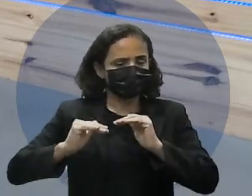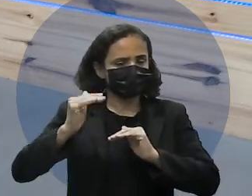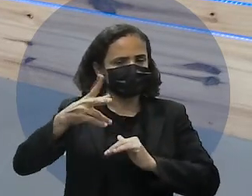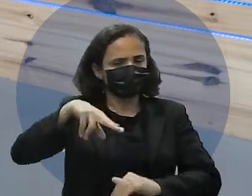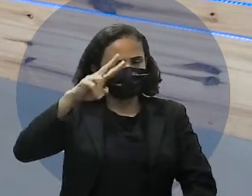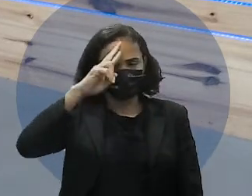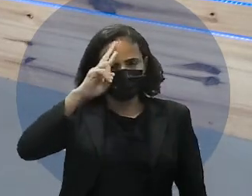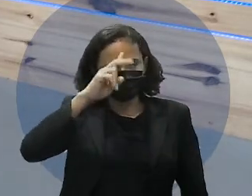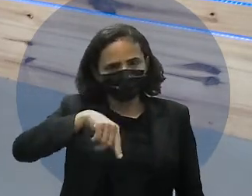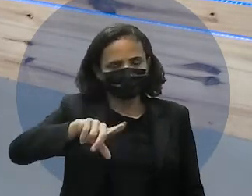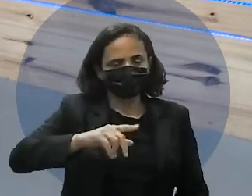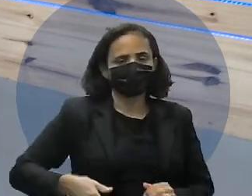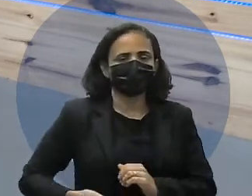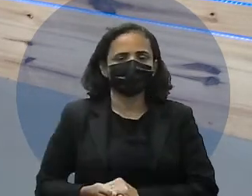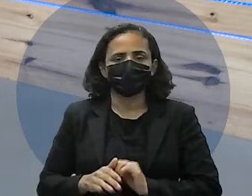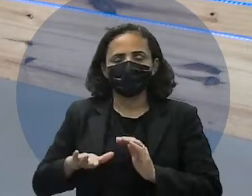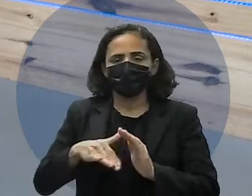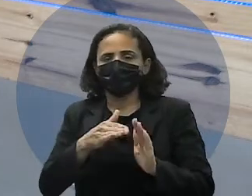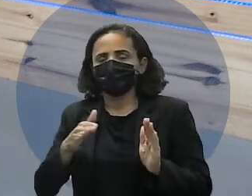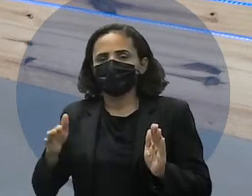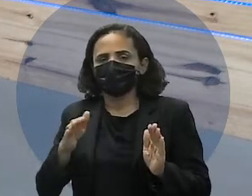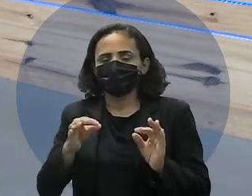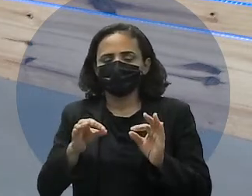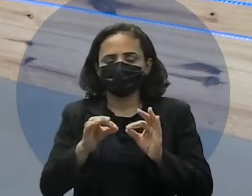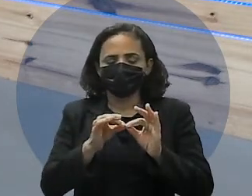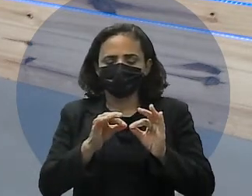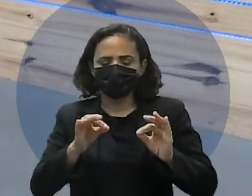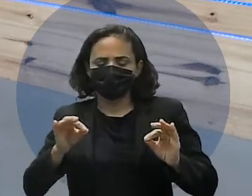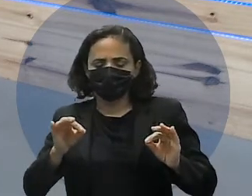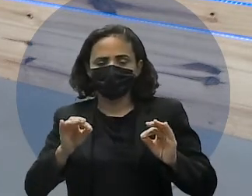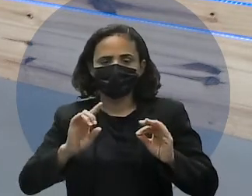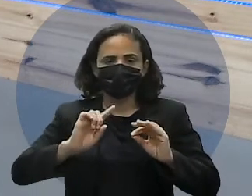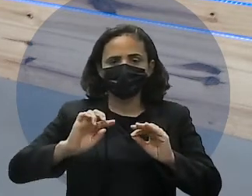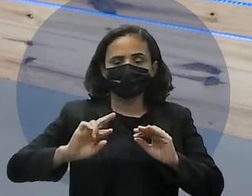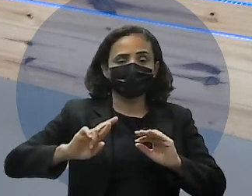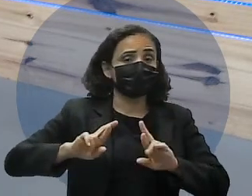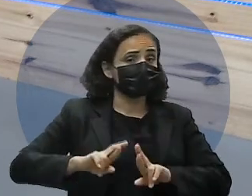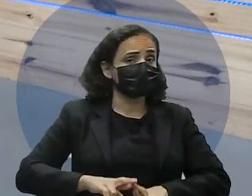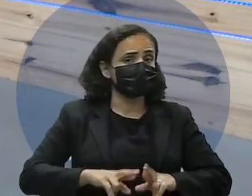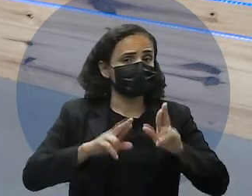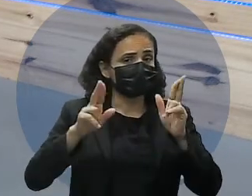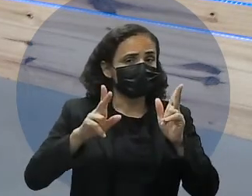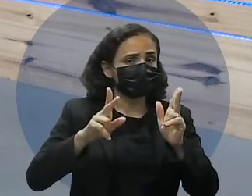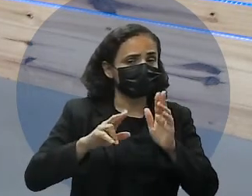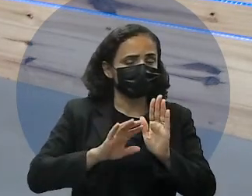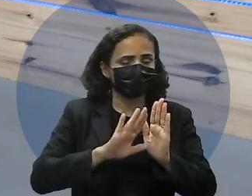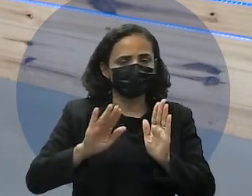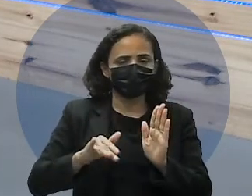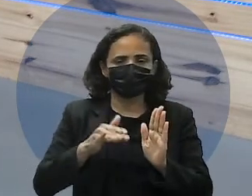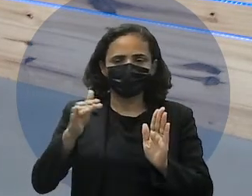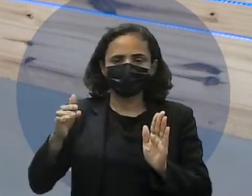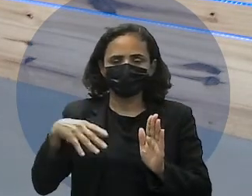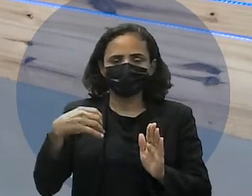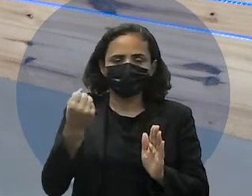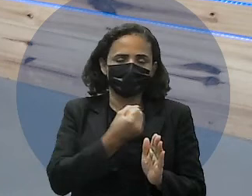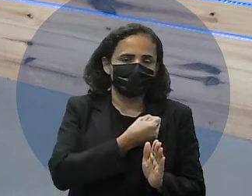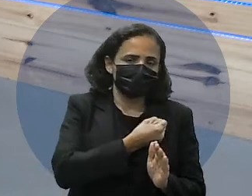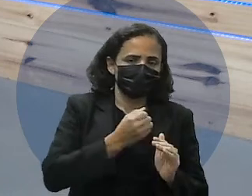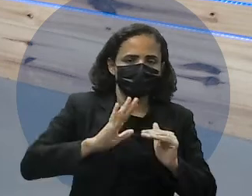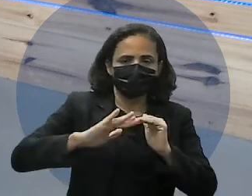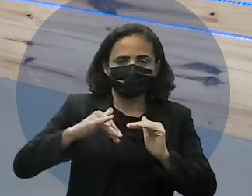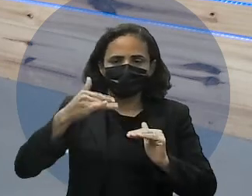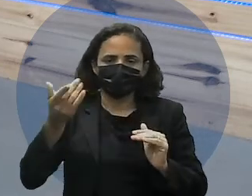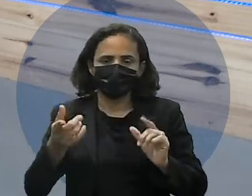Lembra? Quando uma grandeza é inversamente proporcional à outra, aumentando o número de uma, a outra